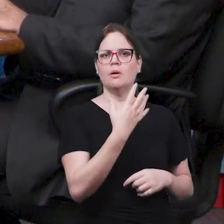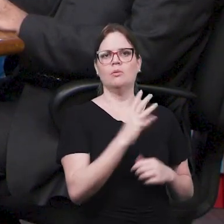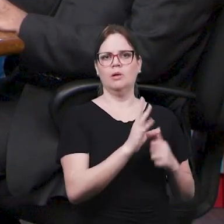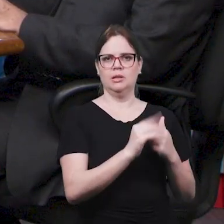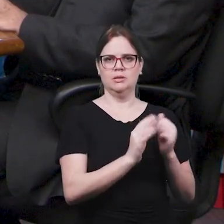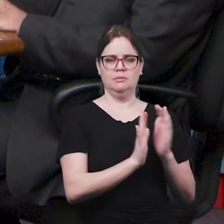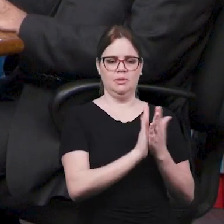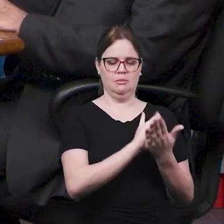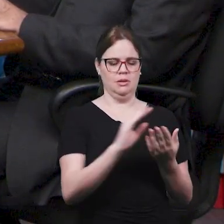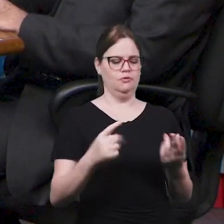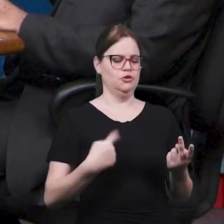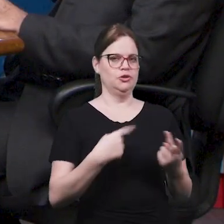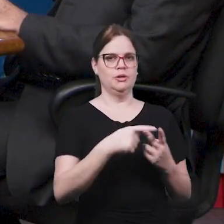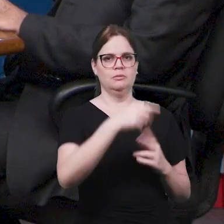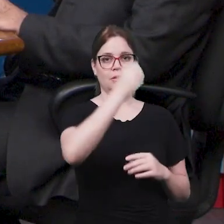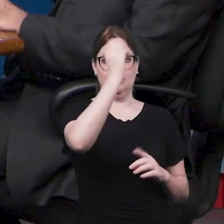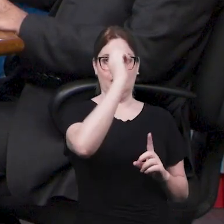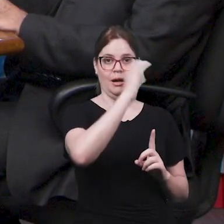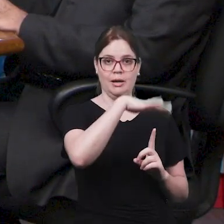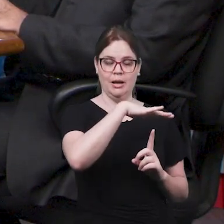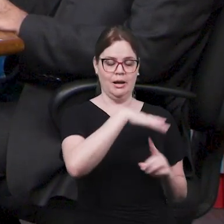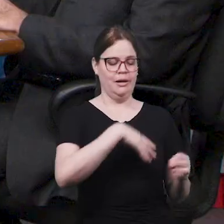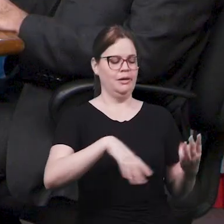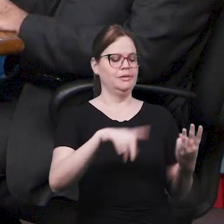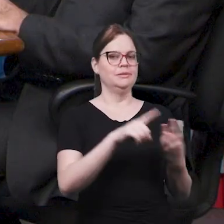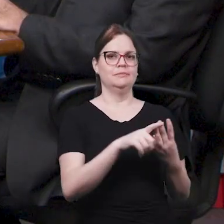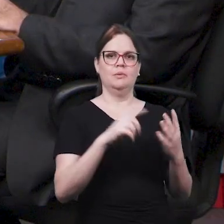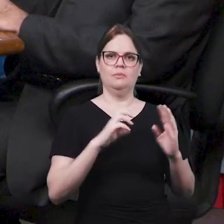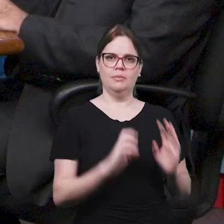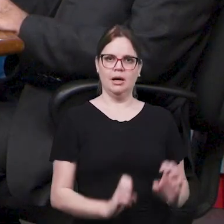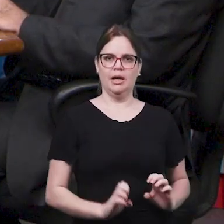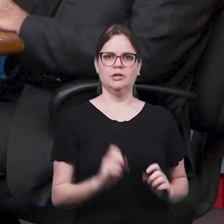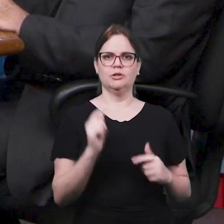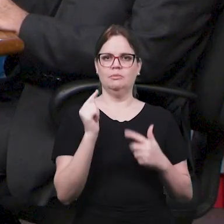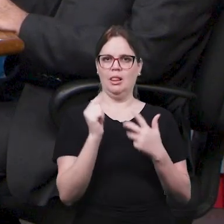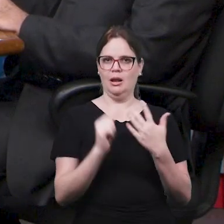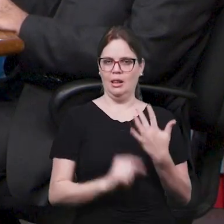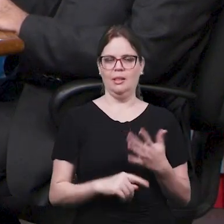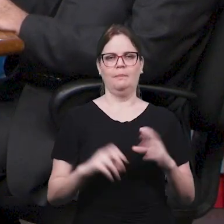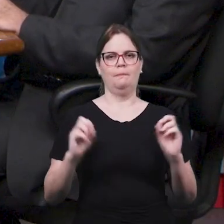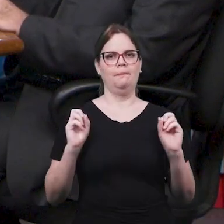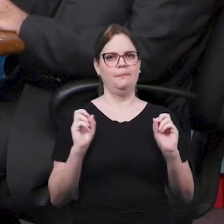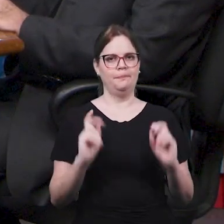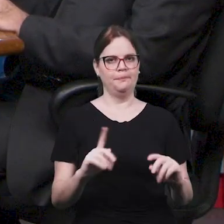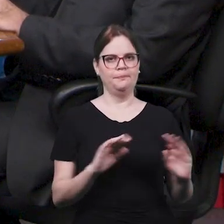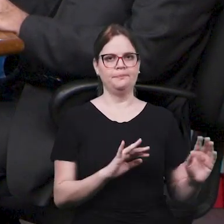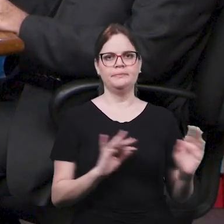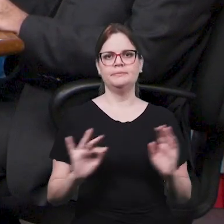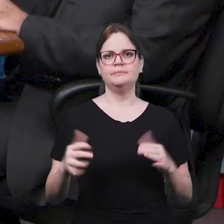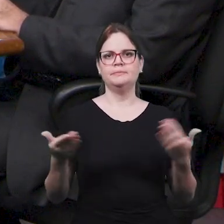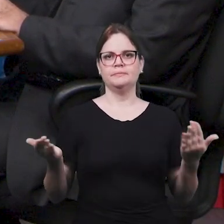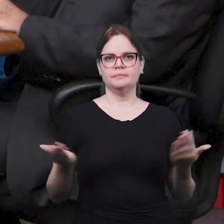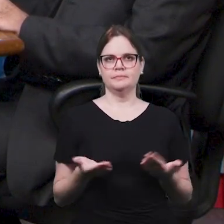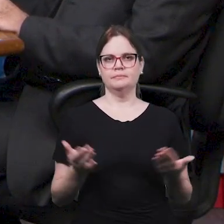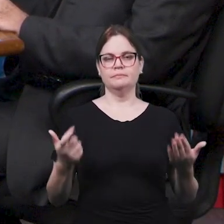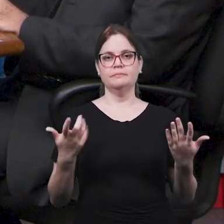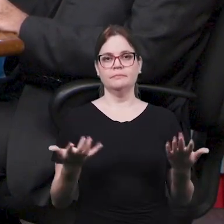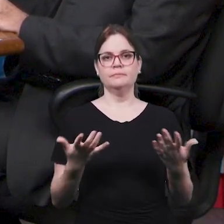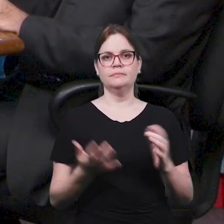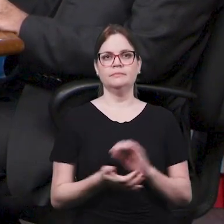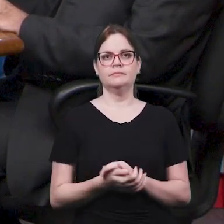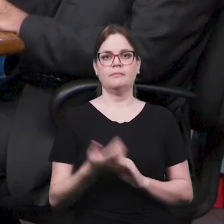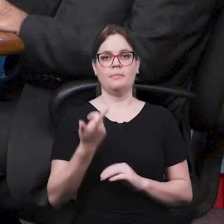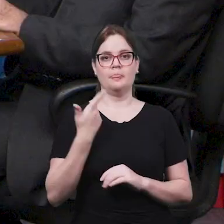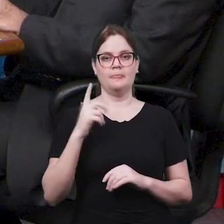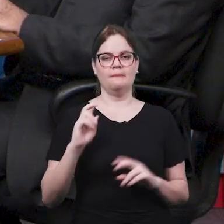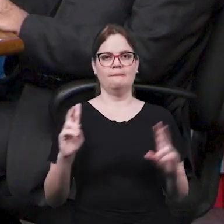deles alguma coisa de bom. Então isso é um assunto realmente muito vasto, não tem nem dúvida. Mas eu gostaria agora de entrar para